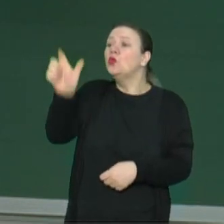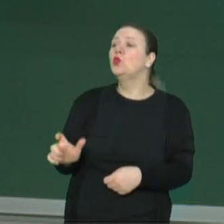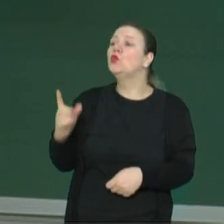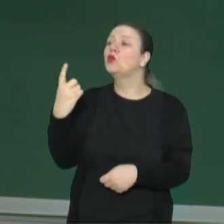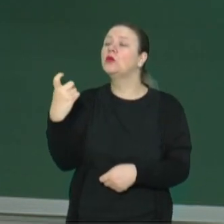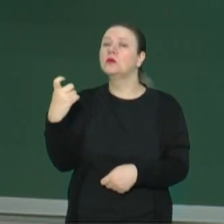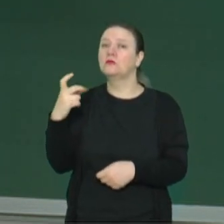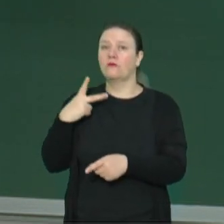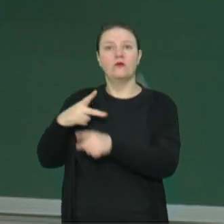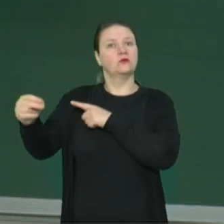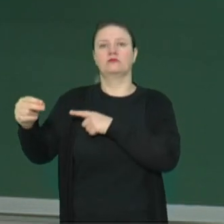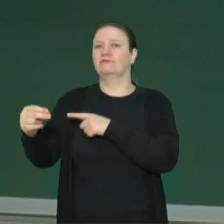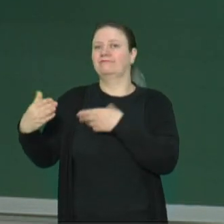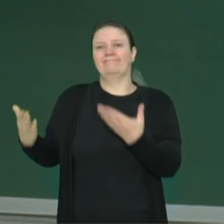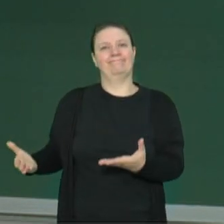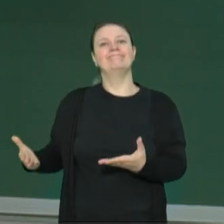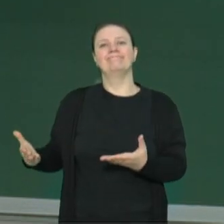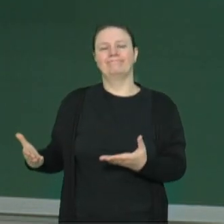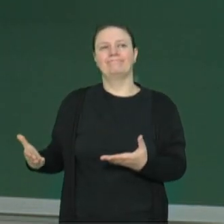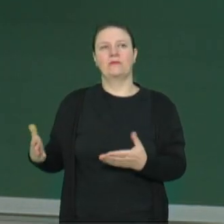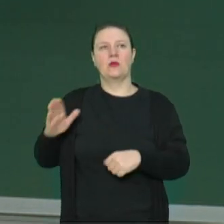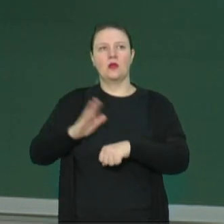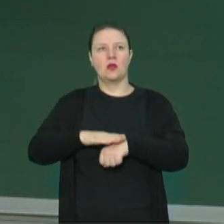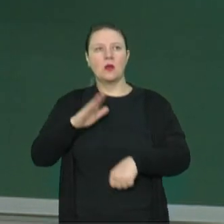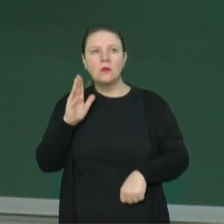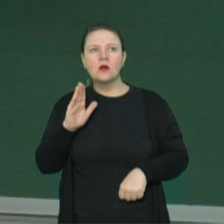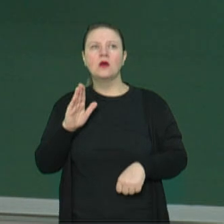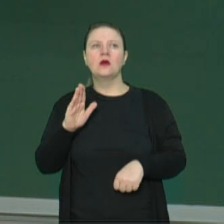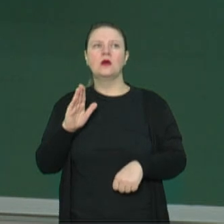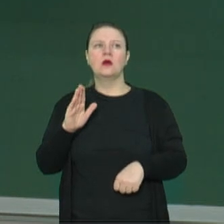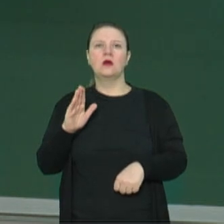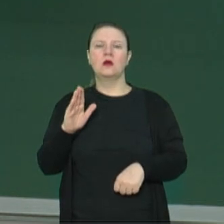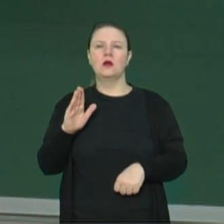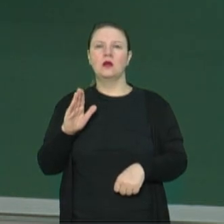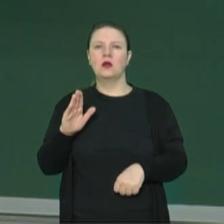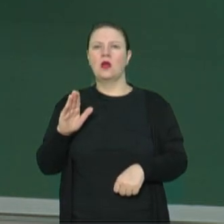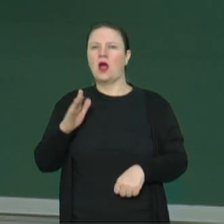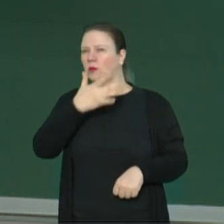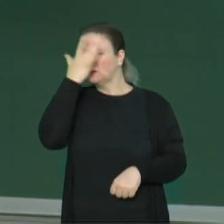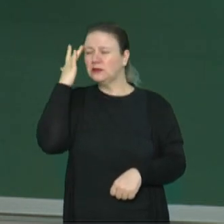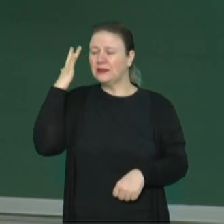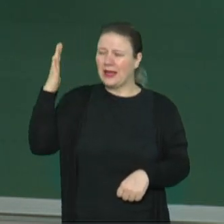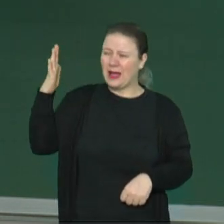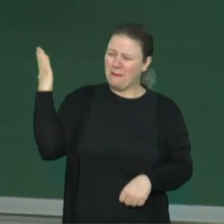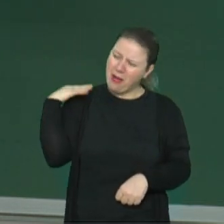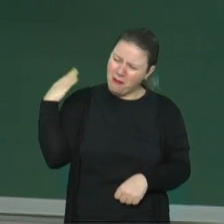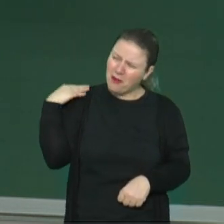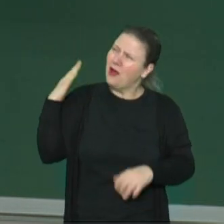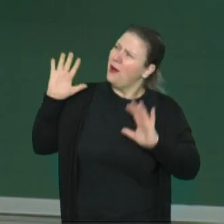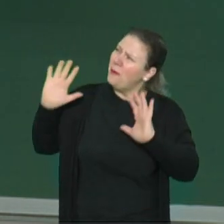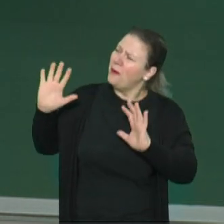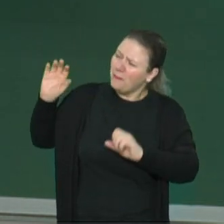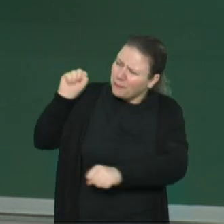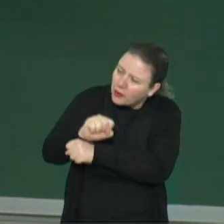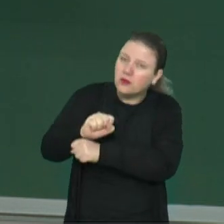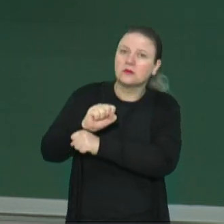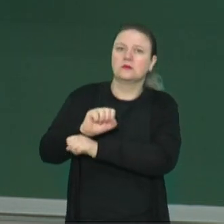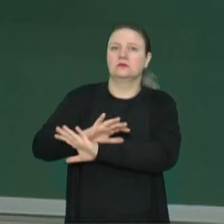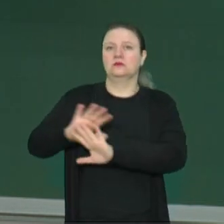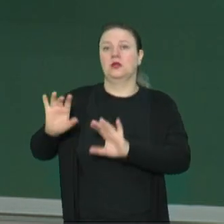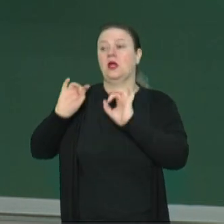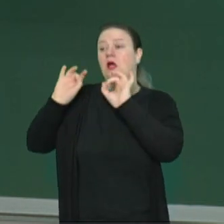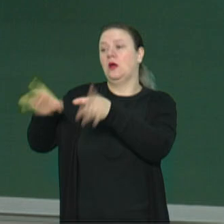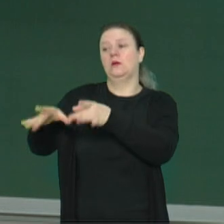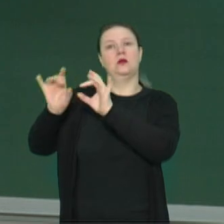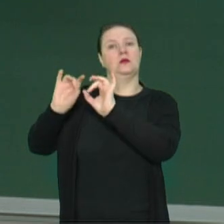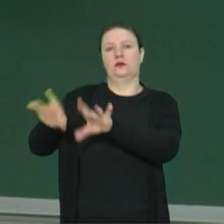jiu-jitsu. São várias delas, mas a que mais ocorre ali acaba sendo por desistência mesmo, que o atleta acaba vendo que não